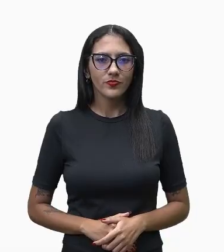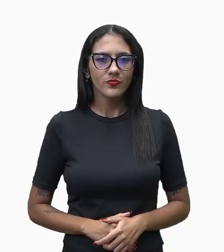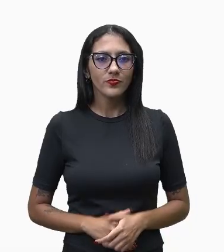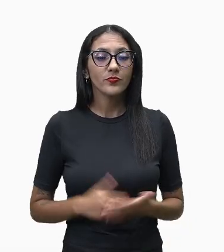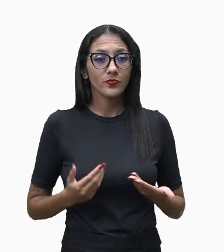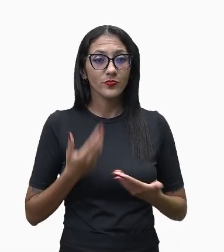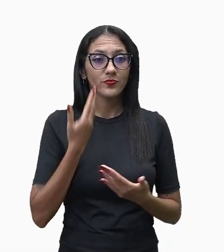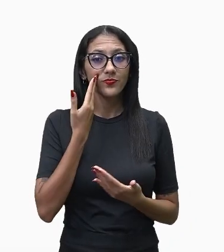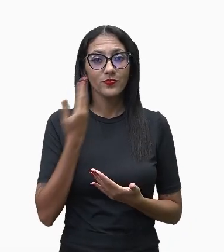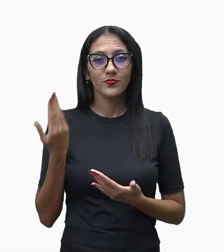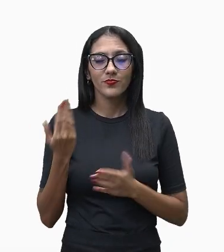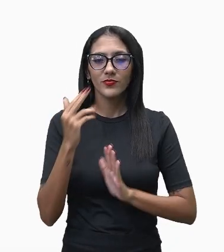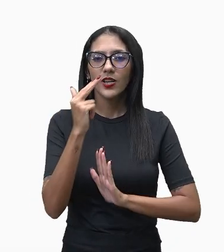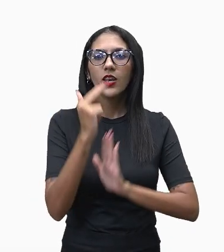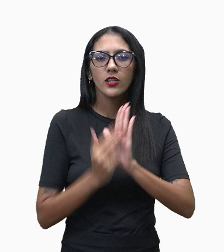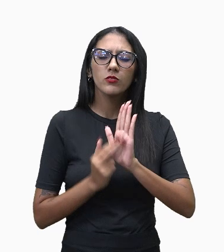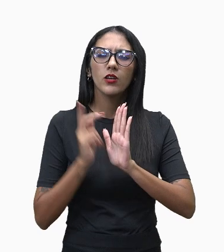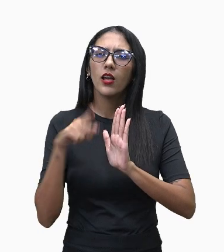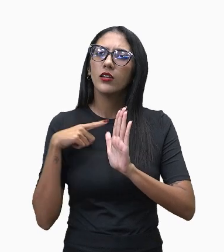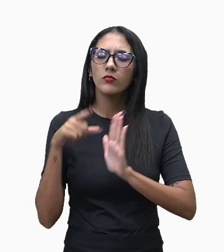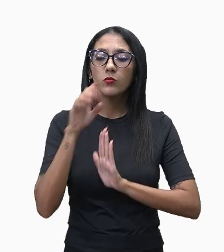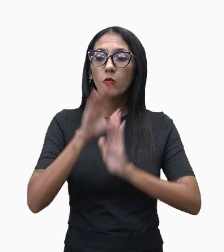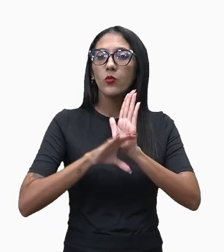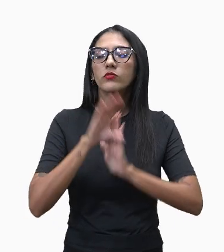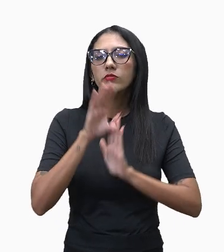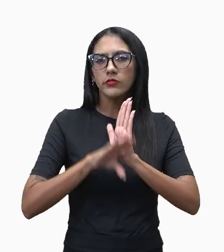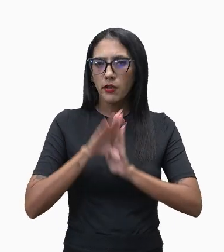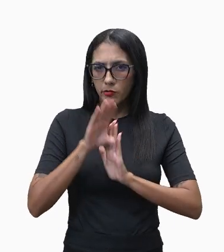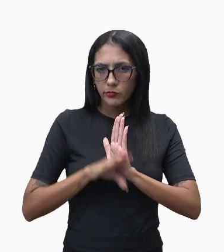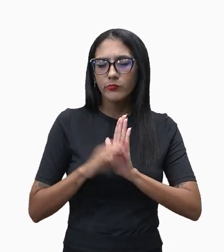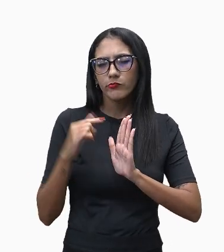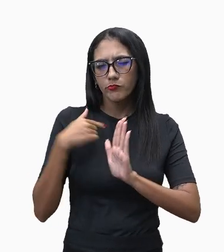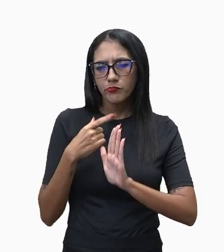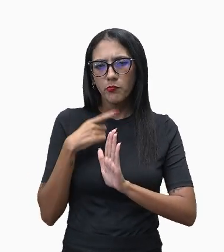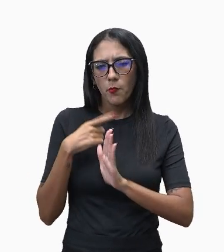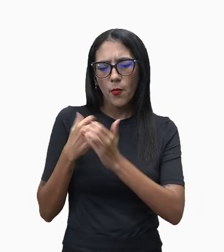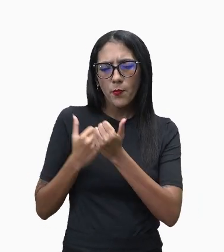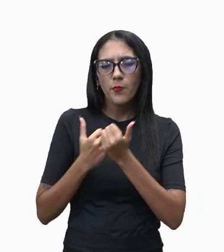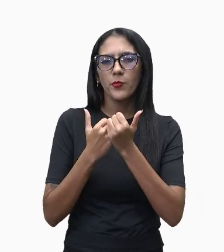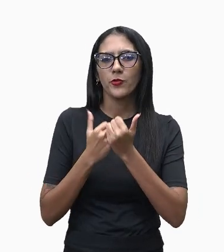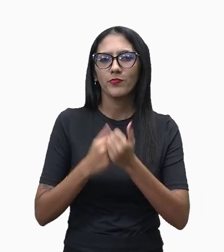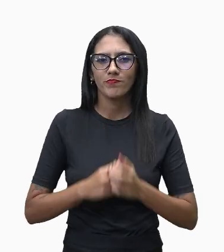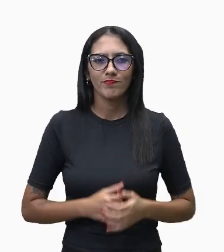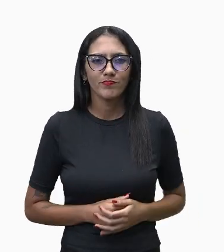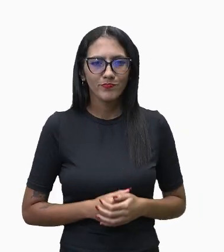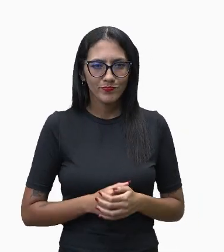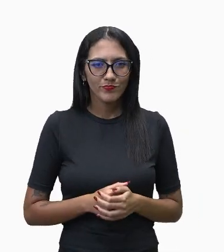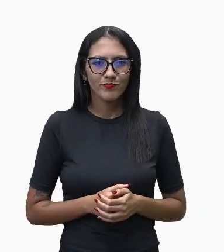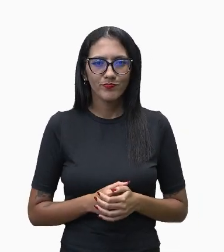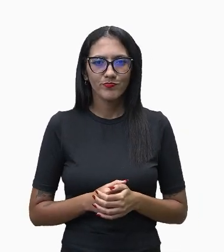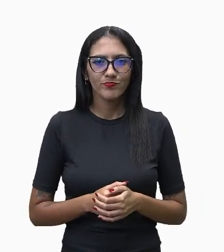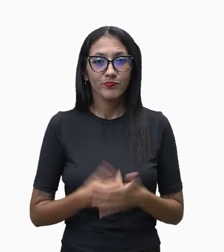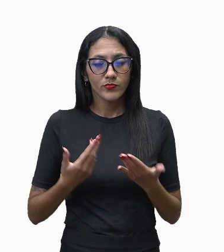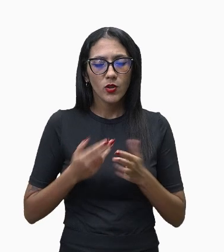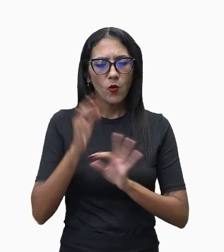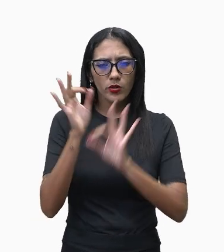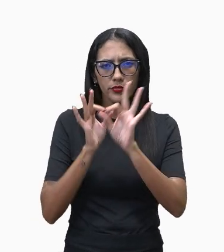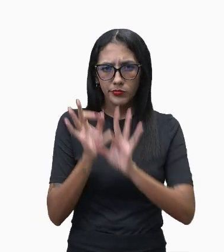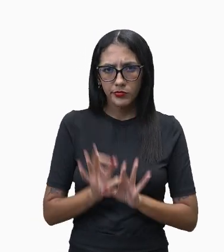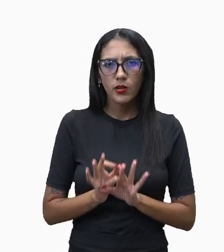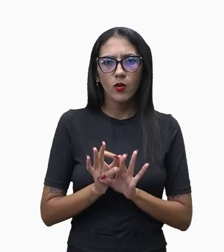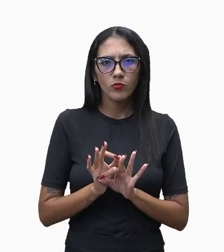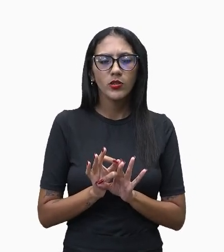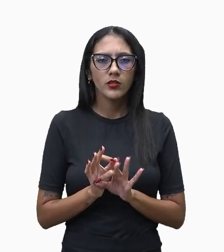temos justamente um conceito que vai nos ajudar nessa compreensão. Figuras de construção ou de sintaxe,